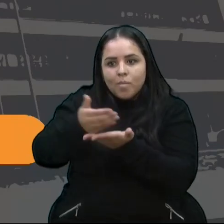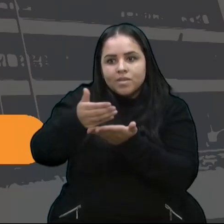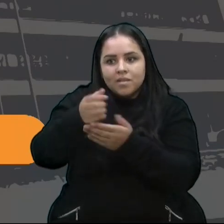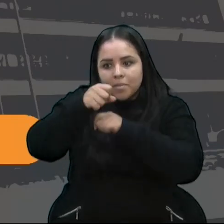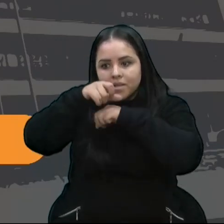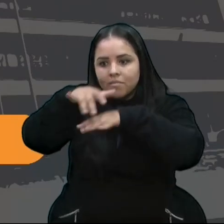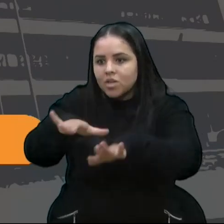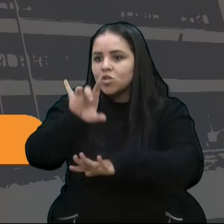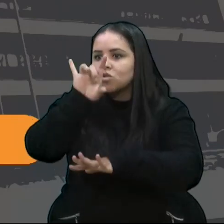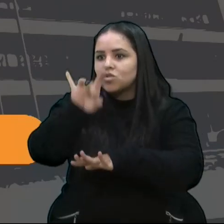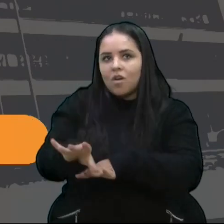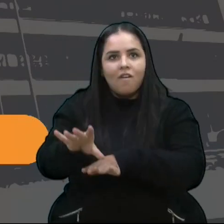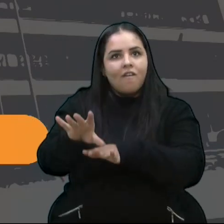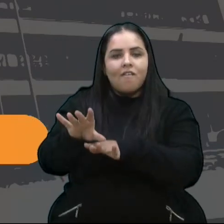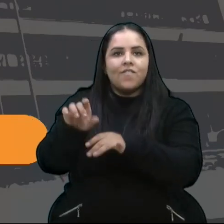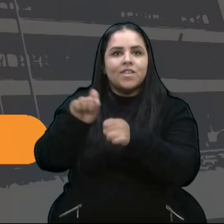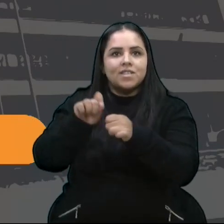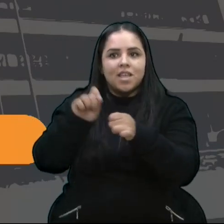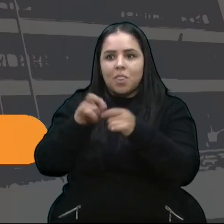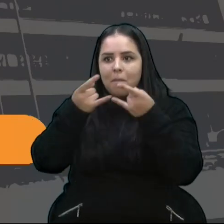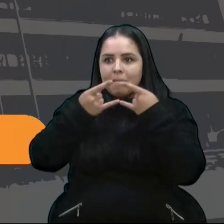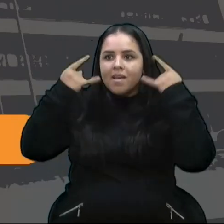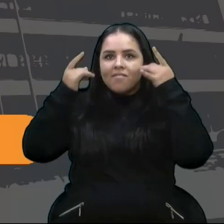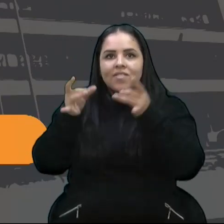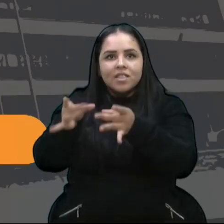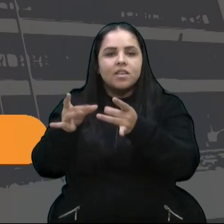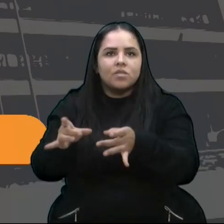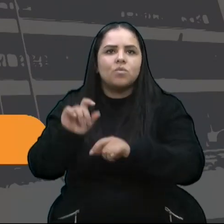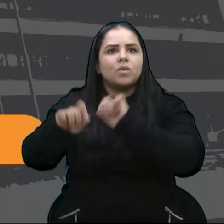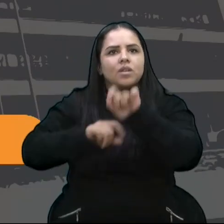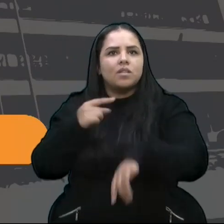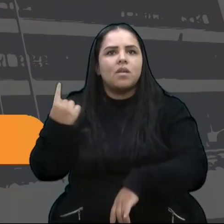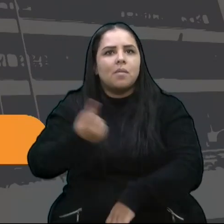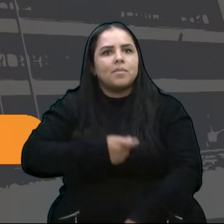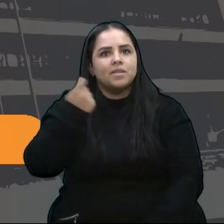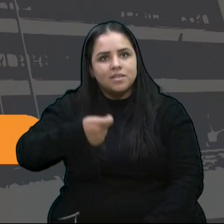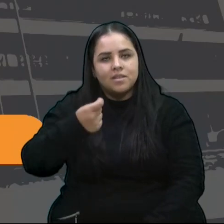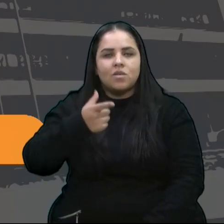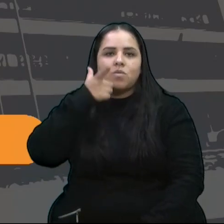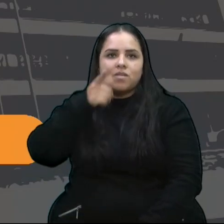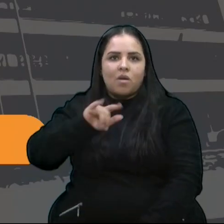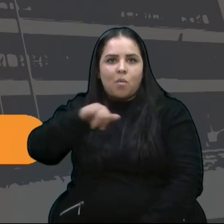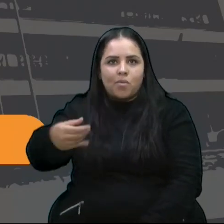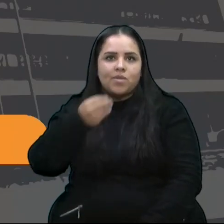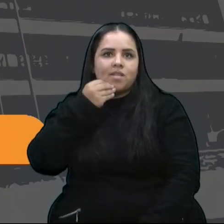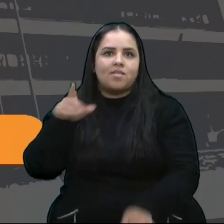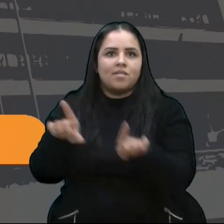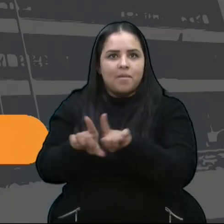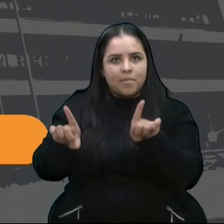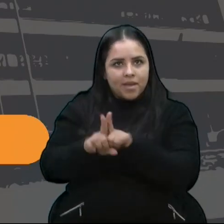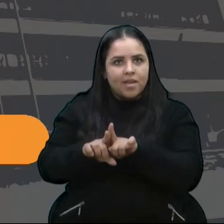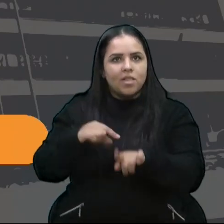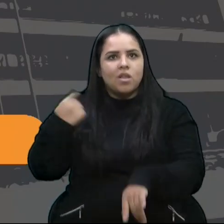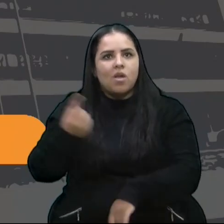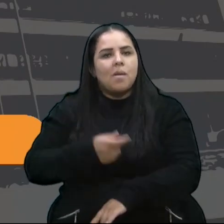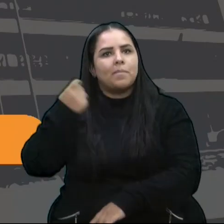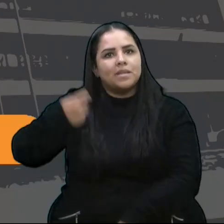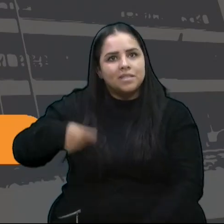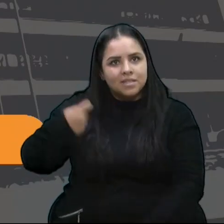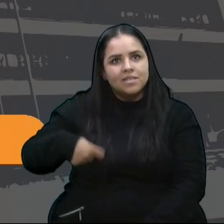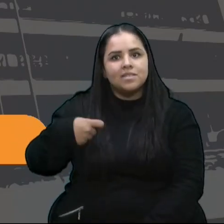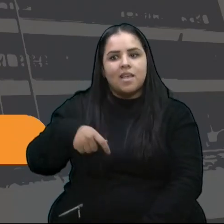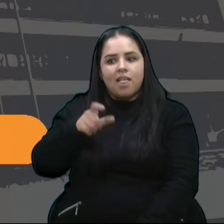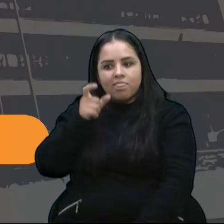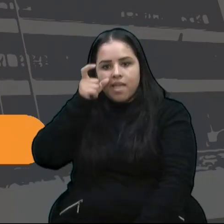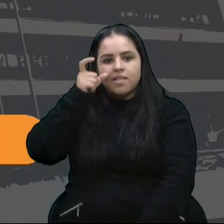máscaras. Então, assim, a necessidade traz oportunidades também. A gente precisa estar